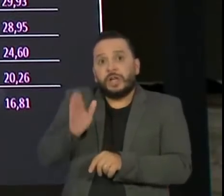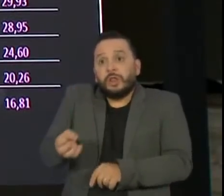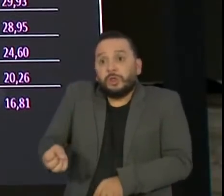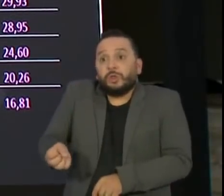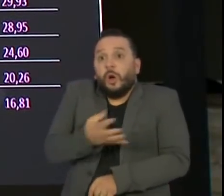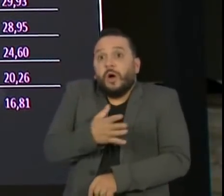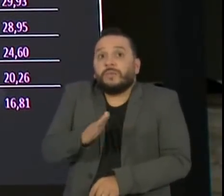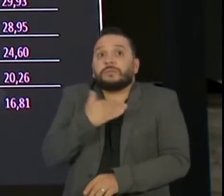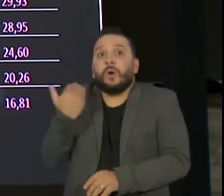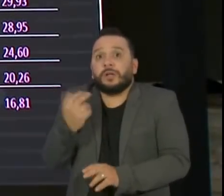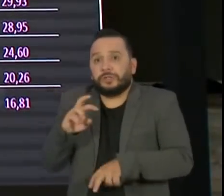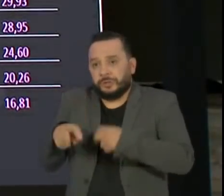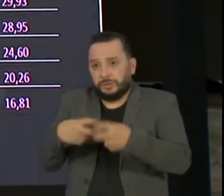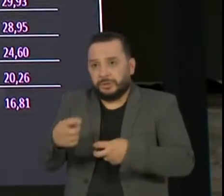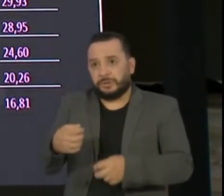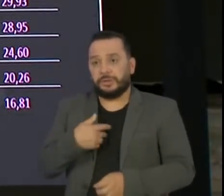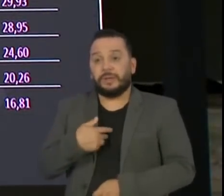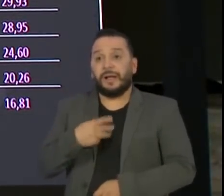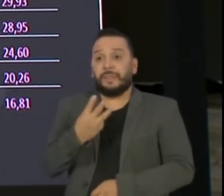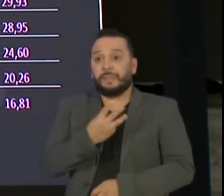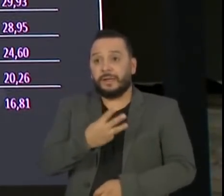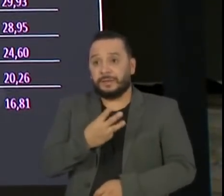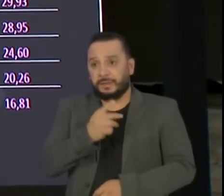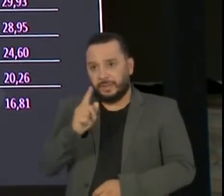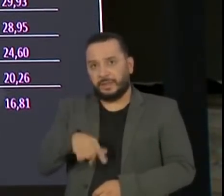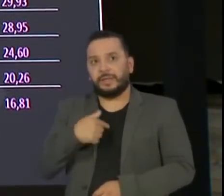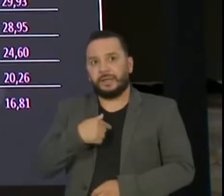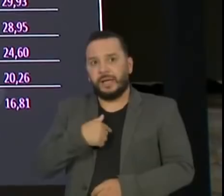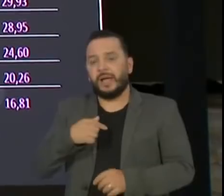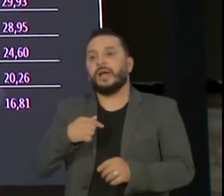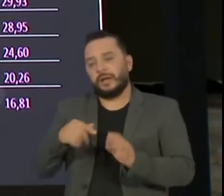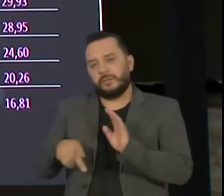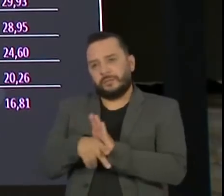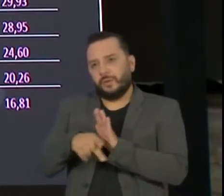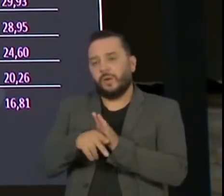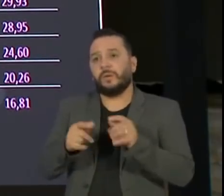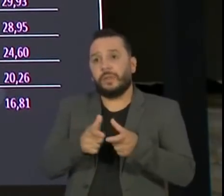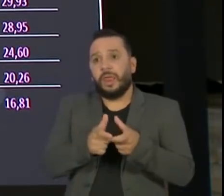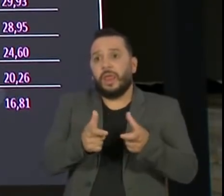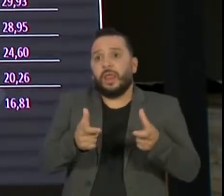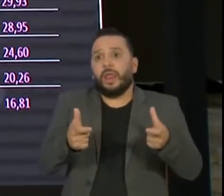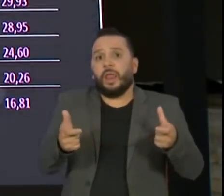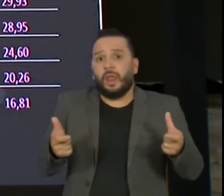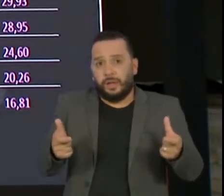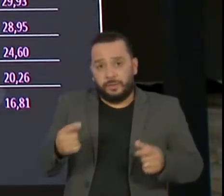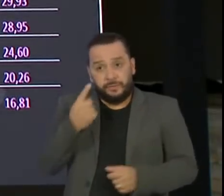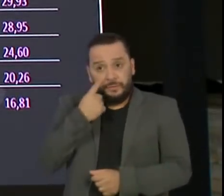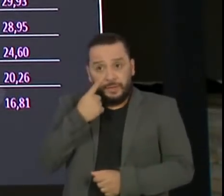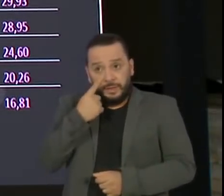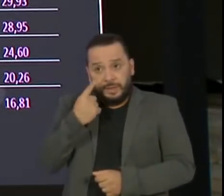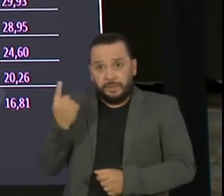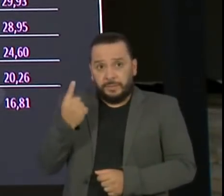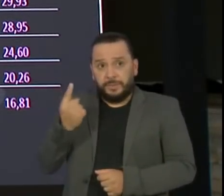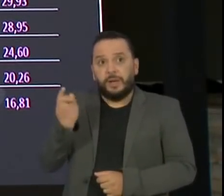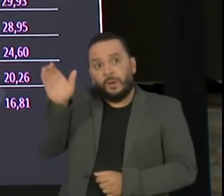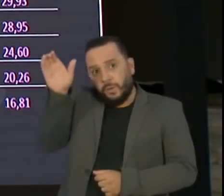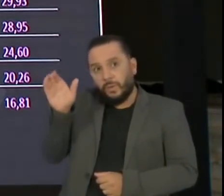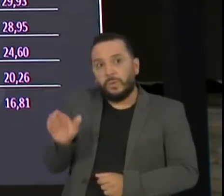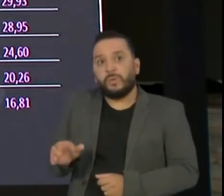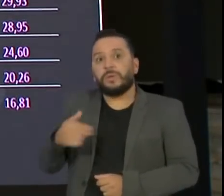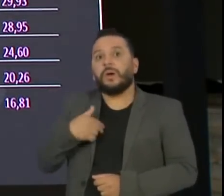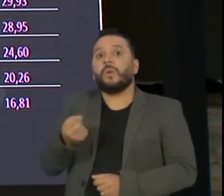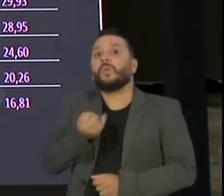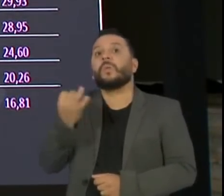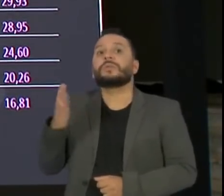semanais, e a terceira coluna, que é o crescimento. Vejam que na primeira coluna, que é o número de óbitos